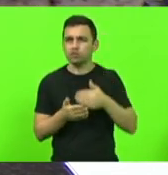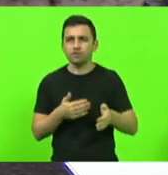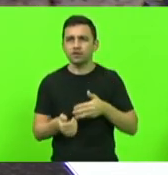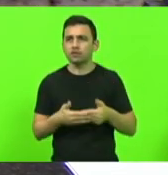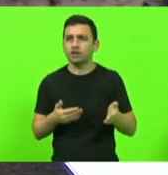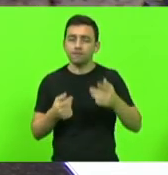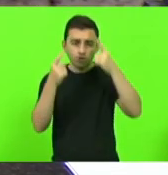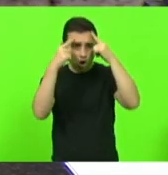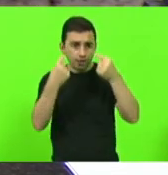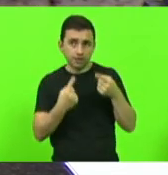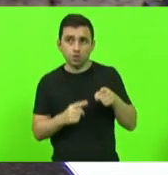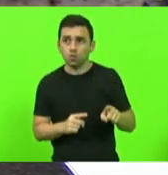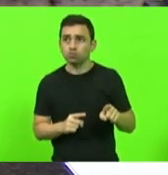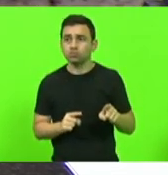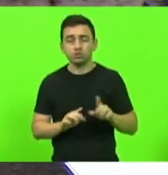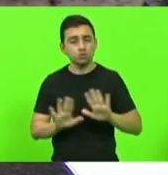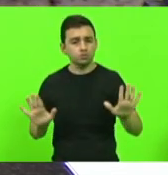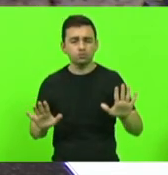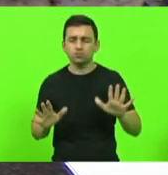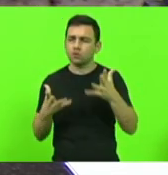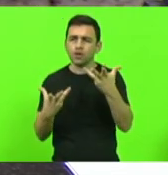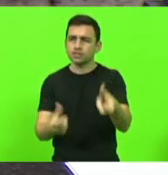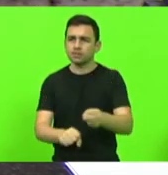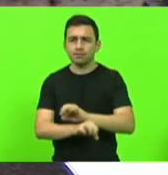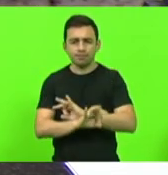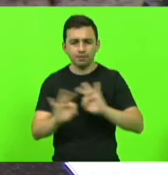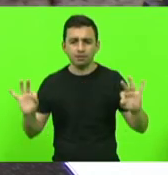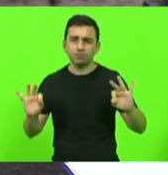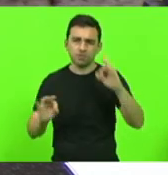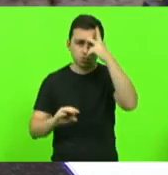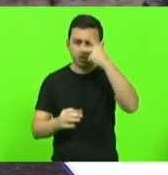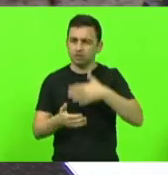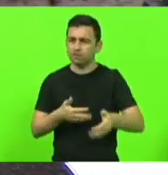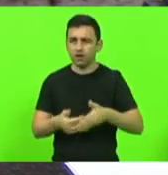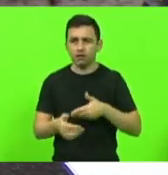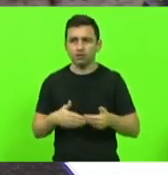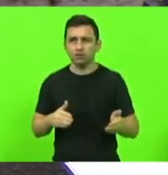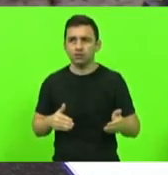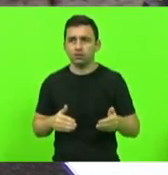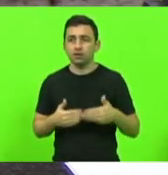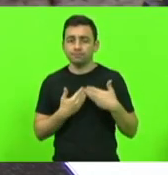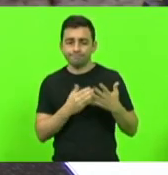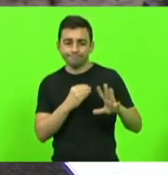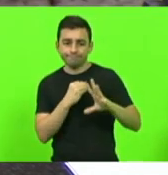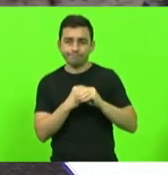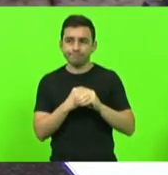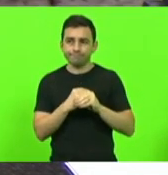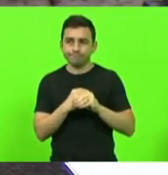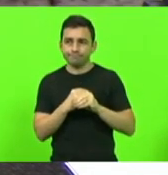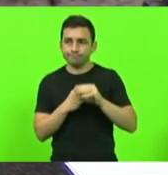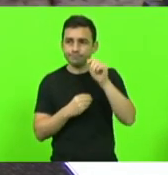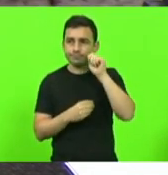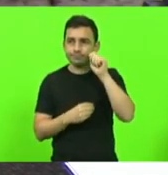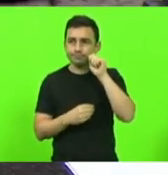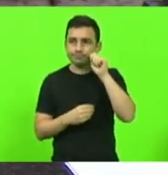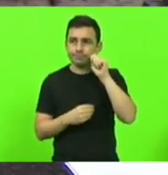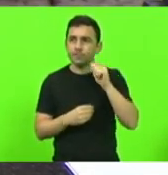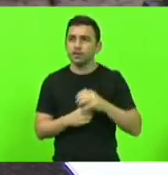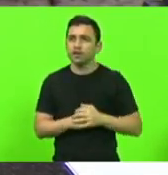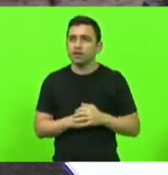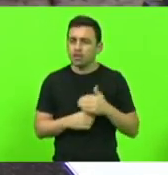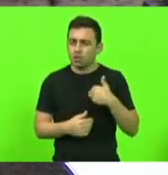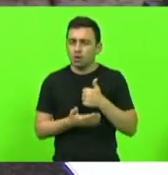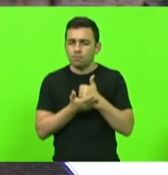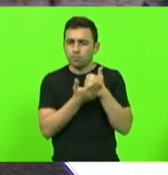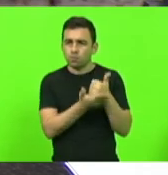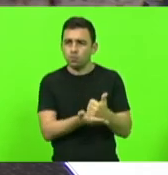é violência, e é inaceitável contra qualquer ser humano. Então, a emenda da Campaiolo tem meu apoio, espero que a gente possa